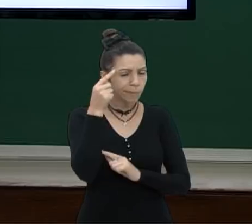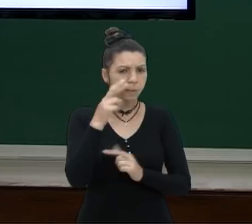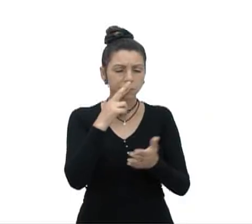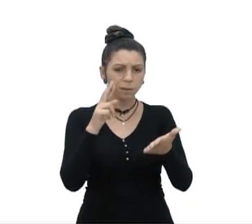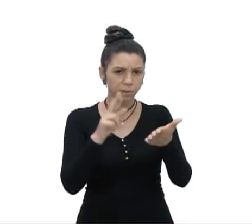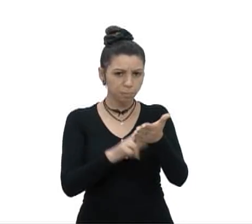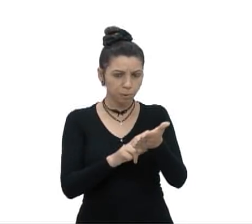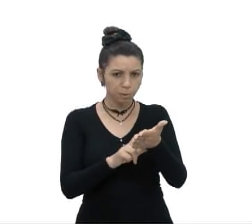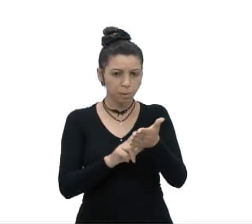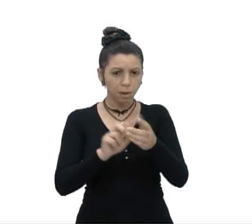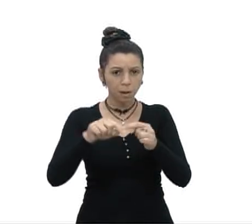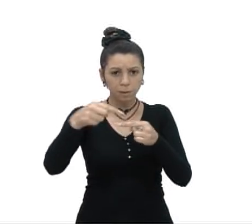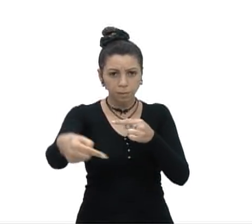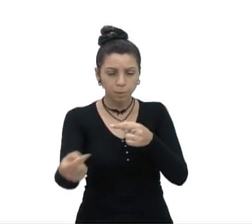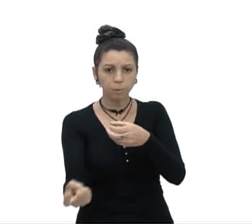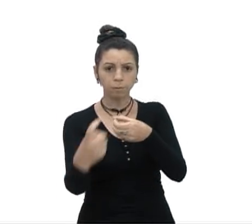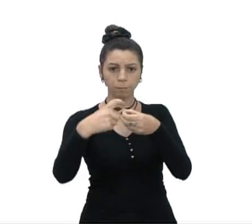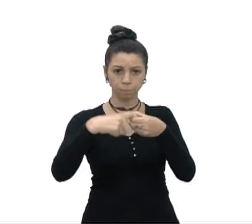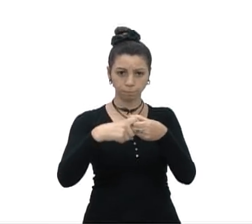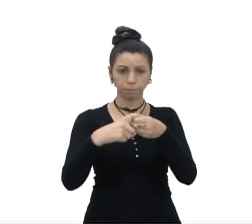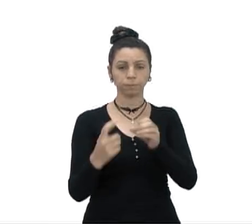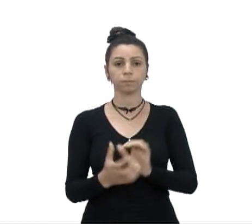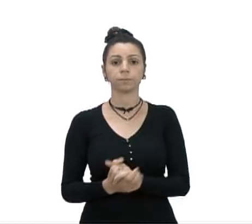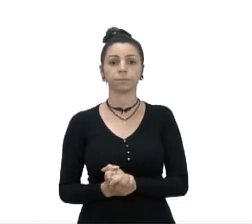resposta e daqui a pouco a gente vai corrigir juntos.